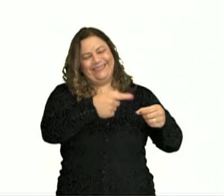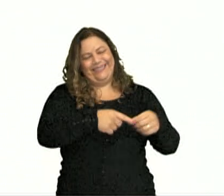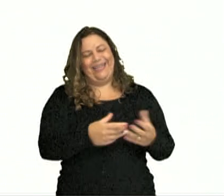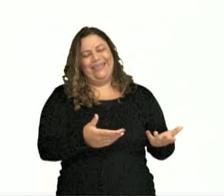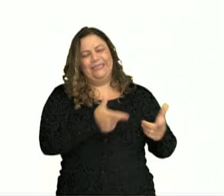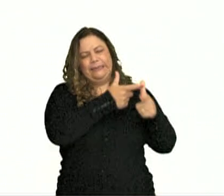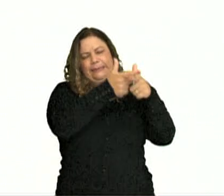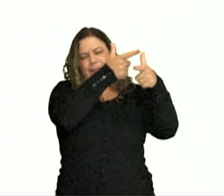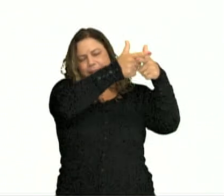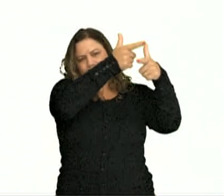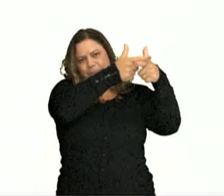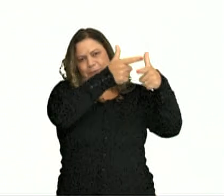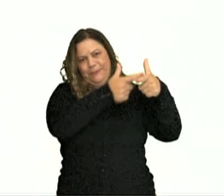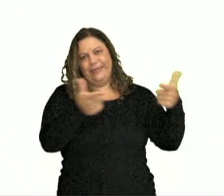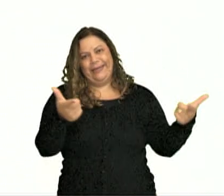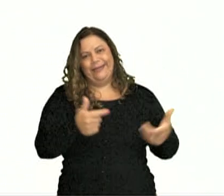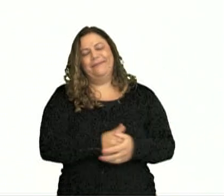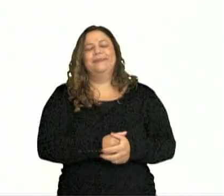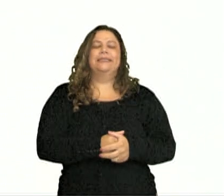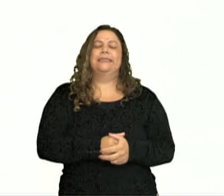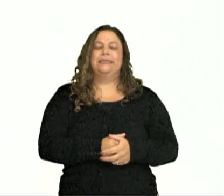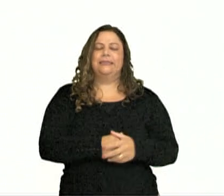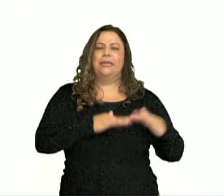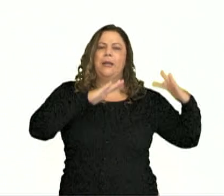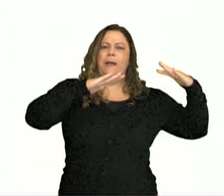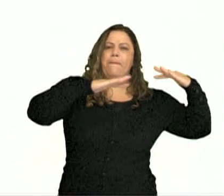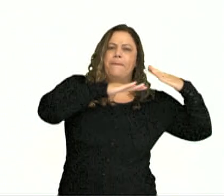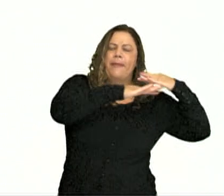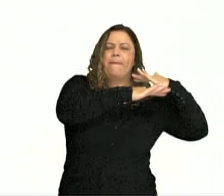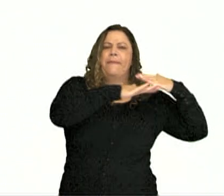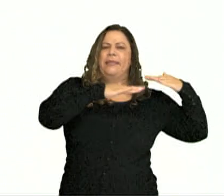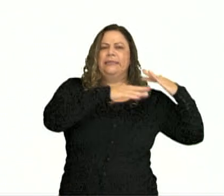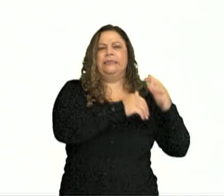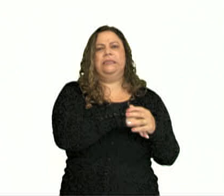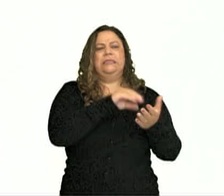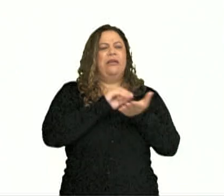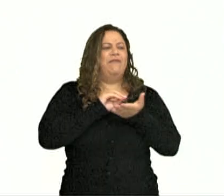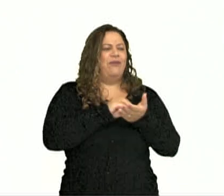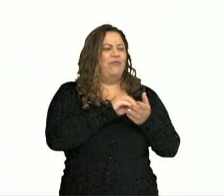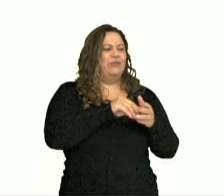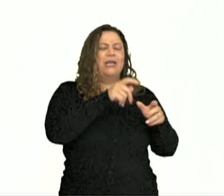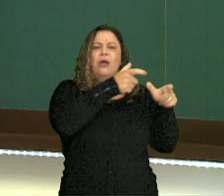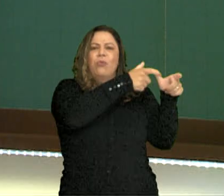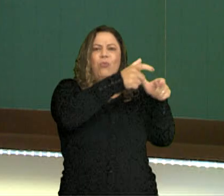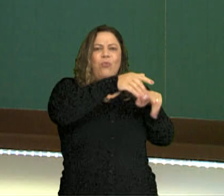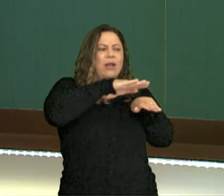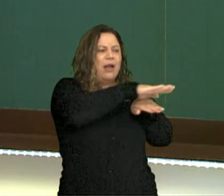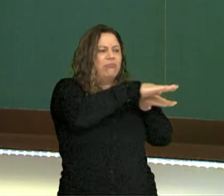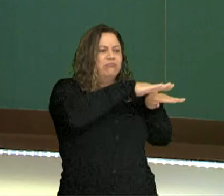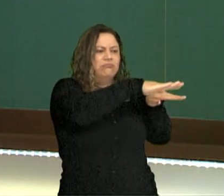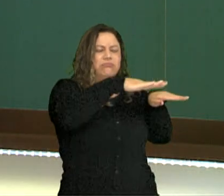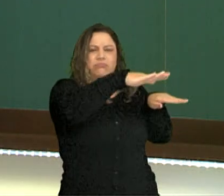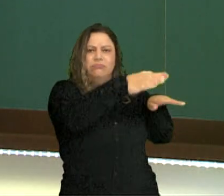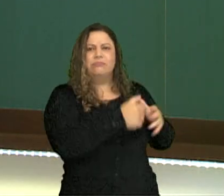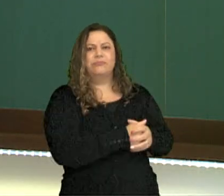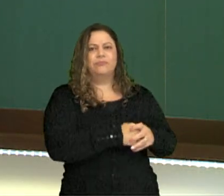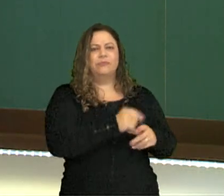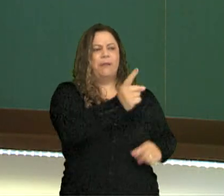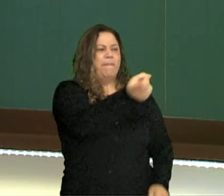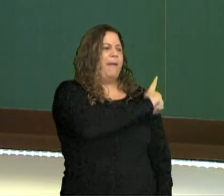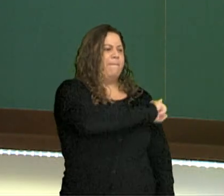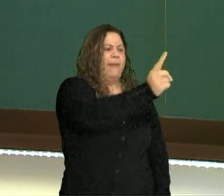do caos urbano, o rush, a falta de estacionamento, o ir e vir